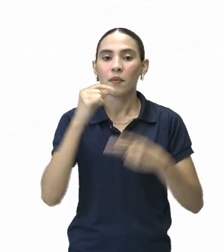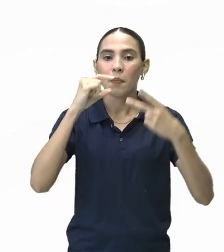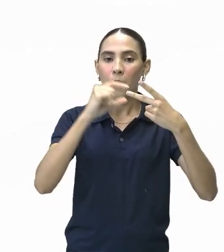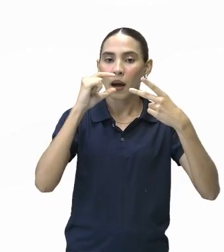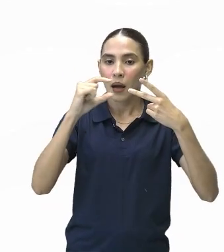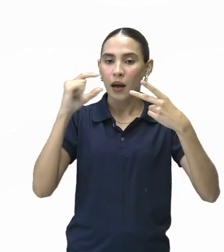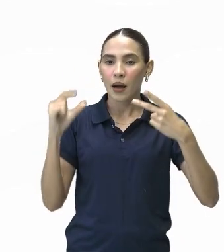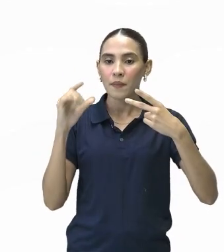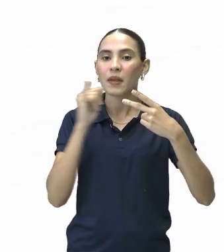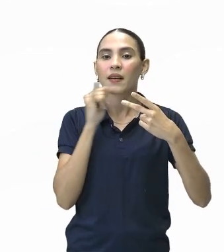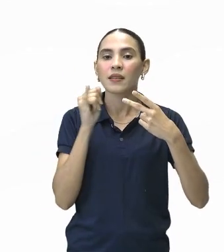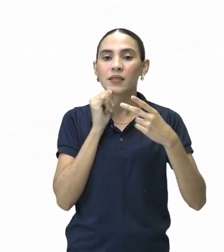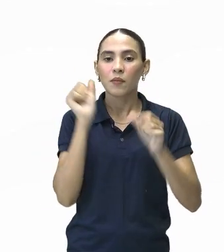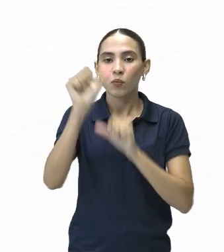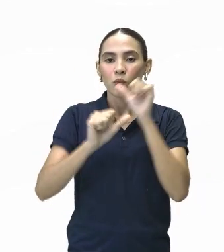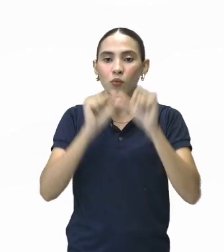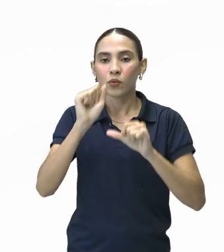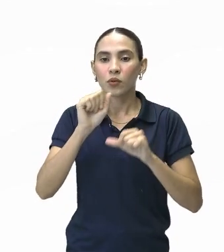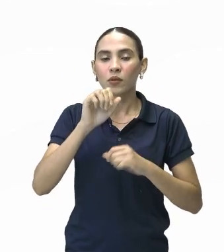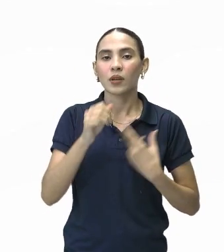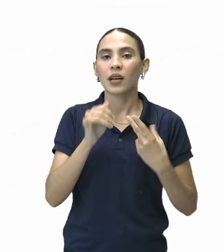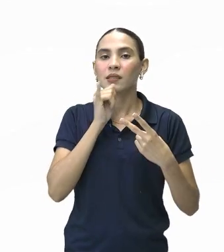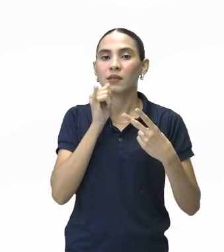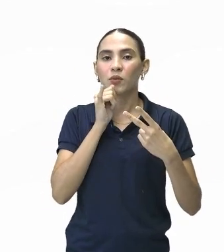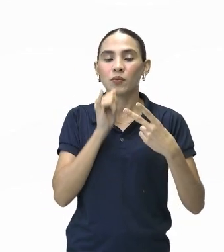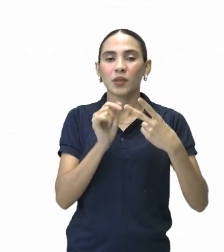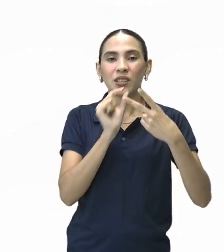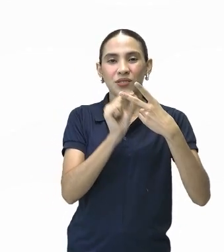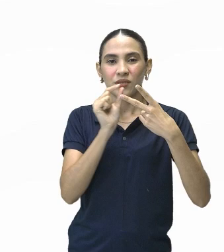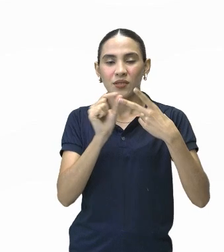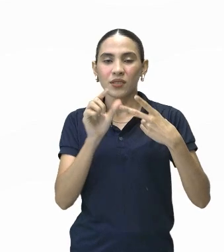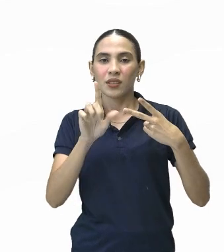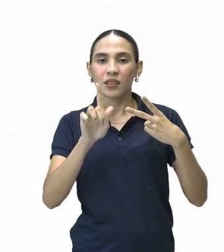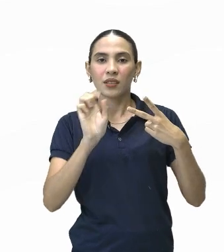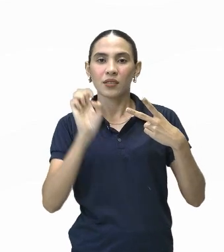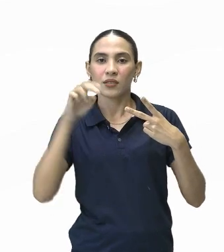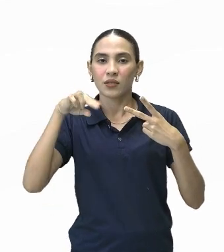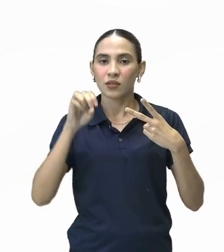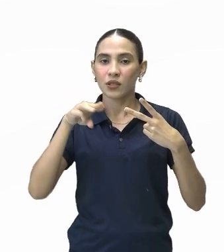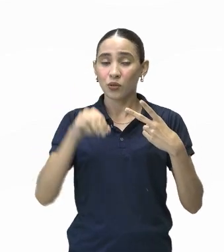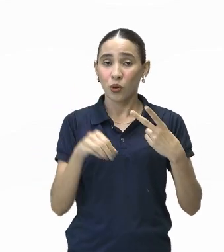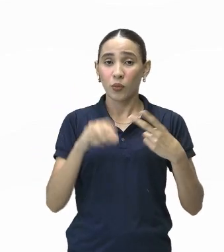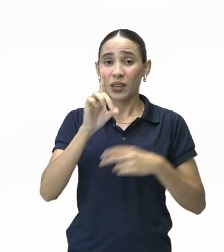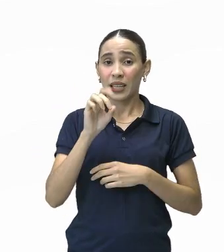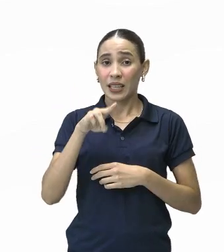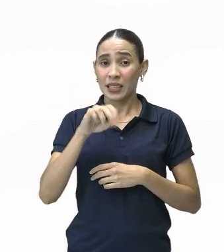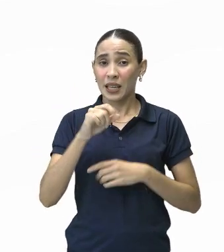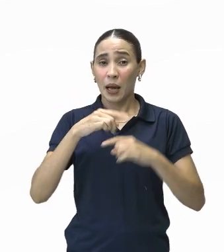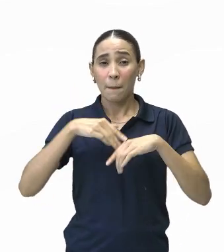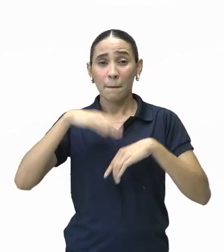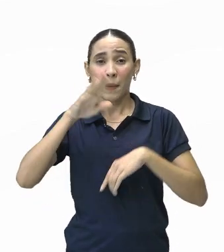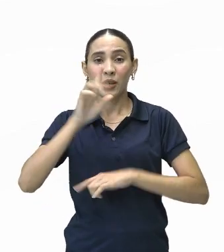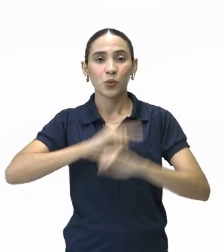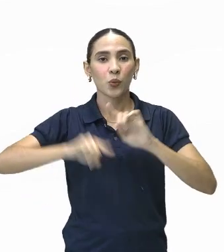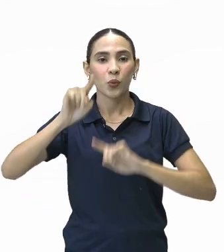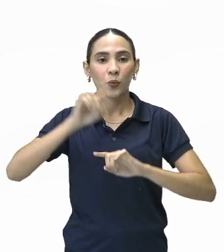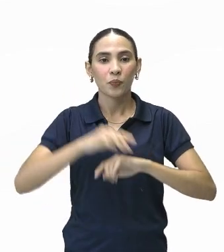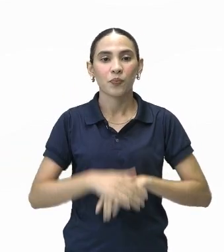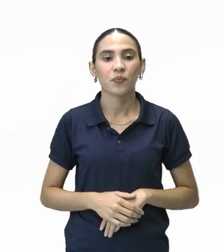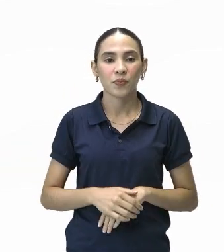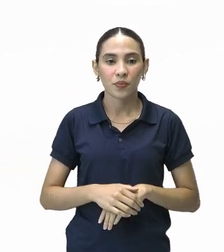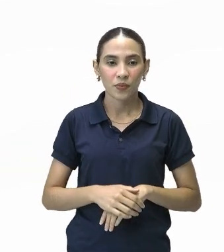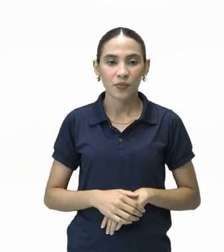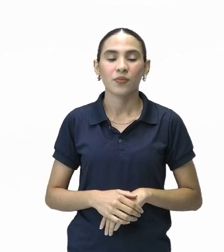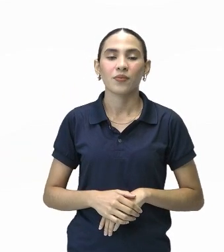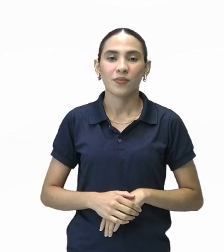que pulam no genoma, mostrando que o DNA é mais dinâmico do que se imagina. Olha